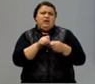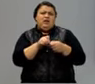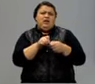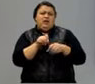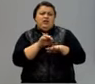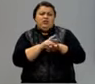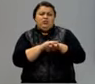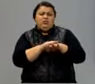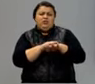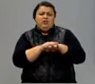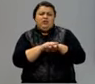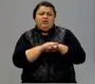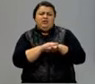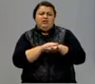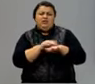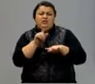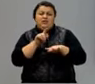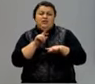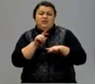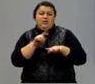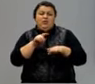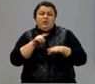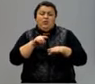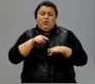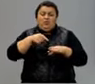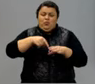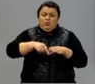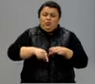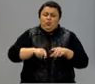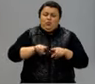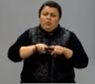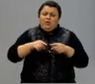mais amenos, certo?